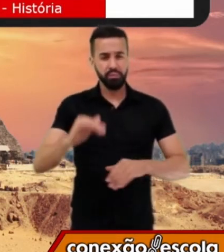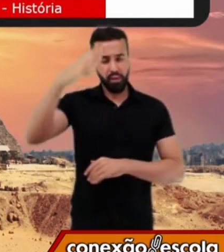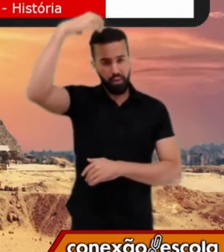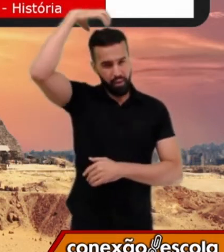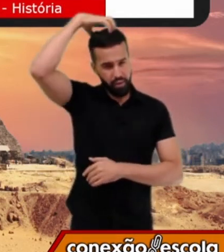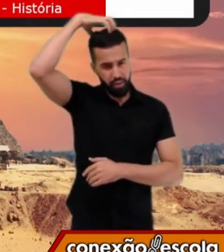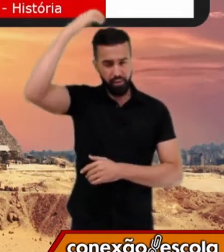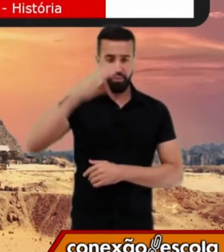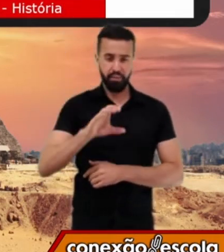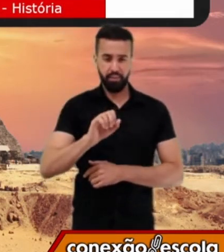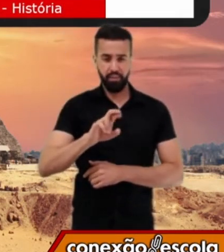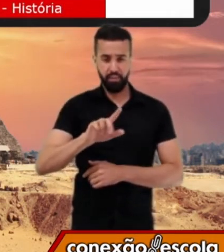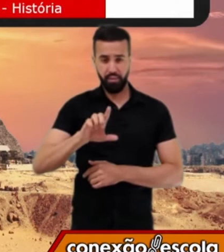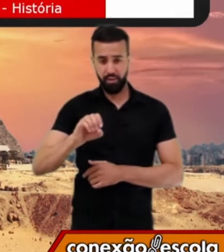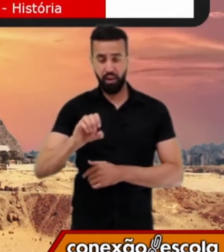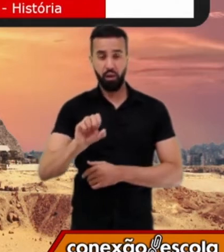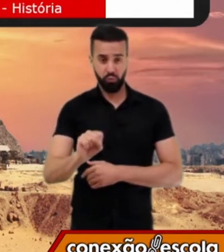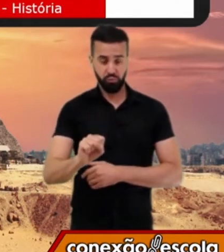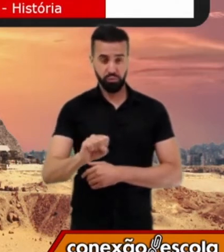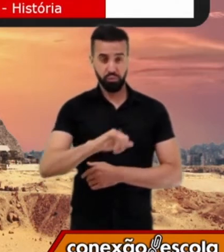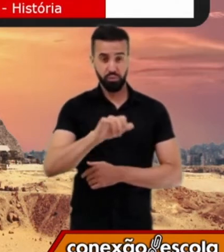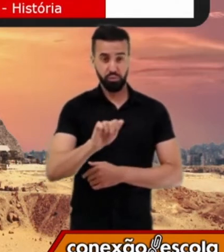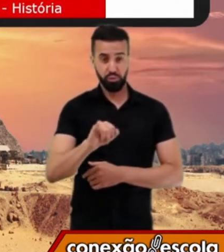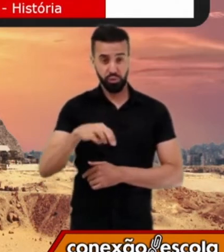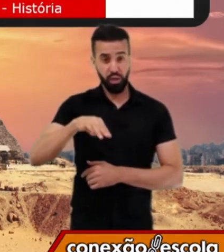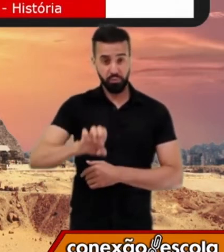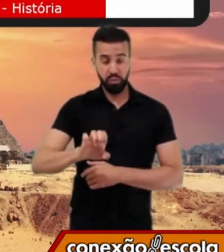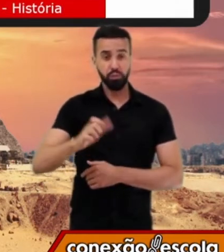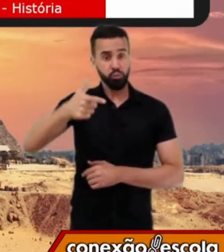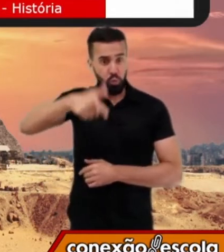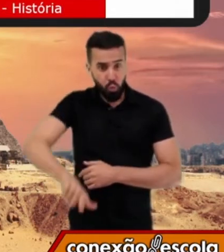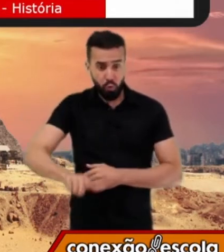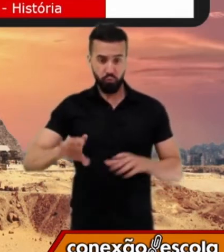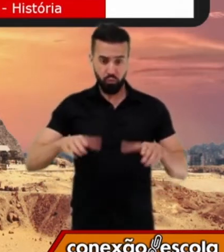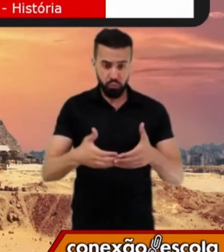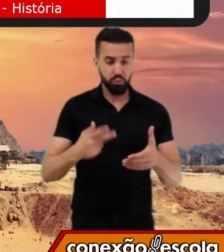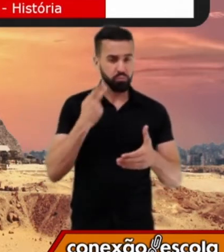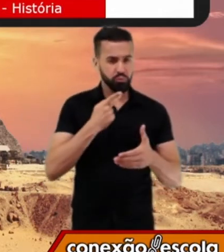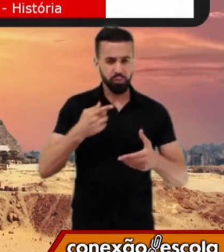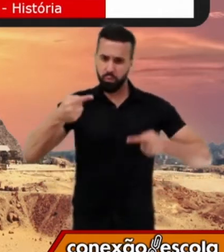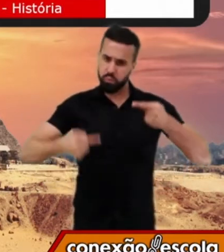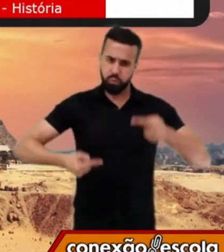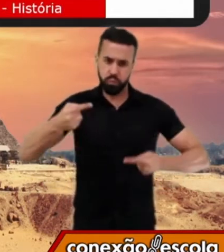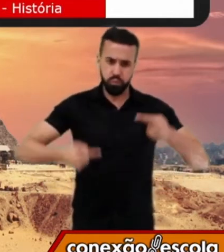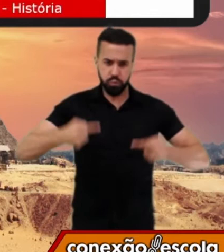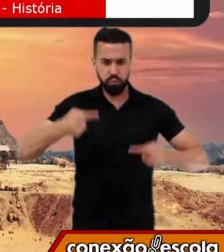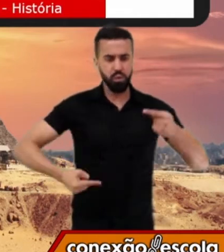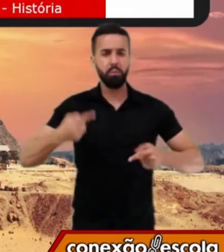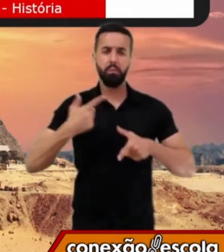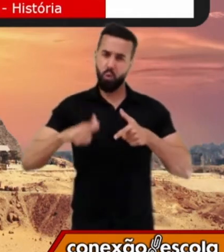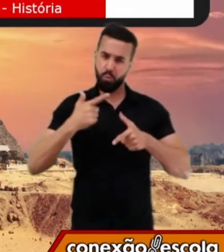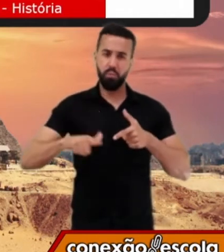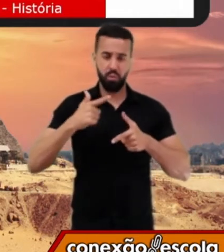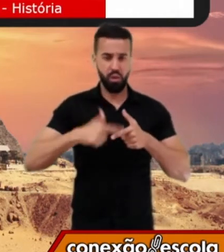e Jaime II, eles começam a ter atritos novamente com o parlamento, em virtude do poder absoluto que eles tinham, da